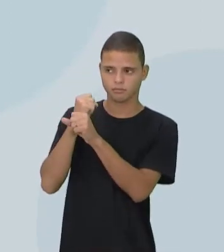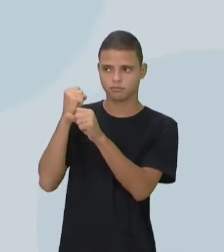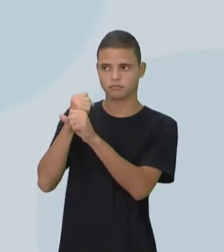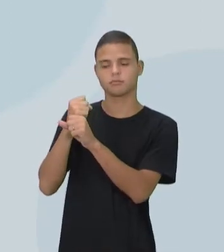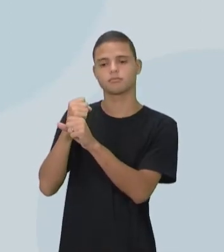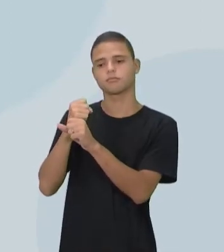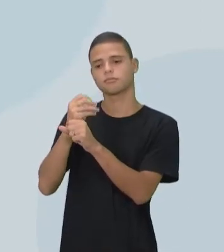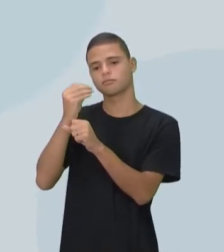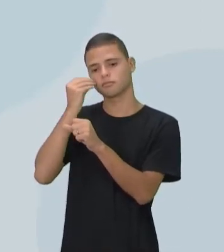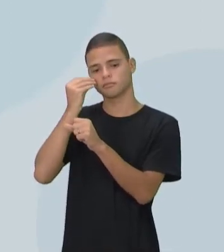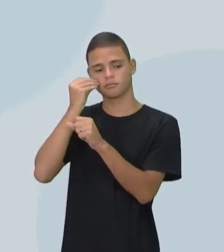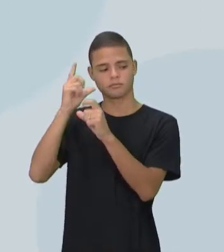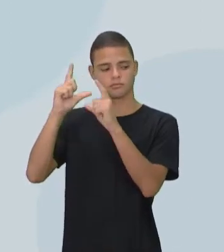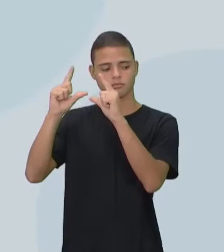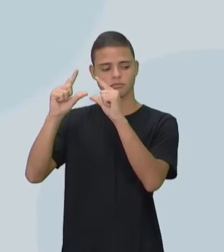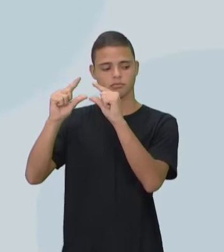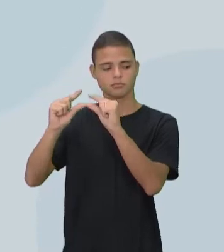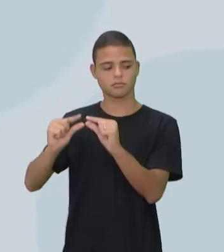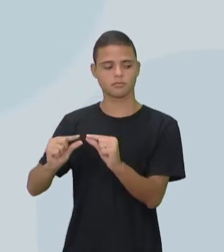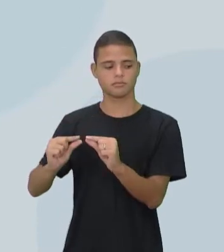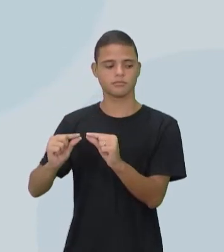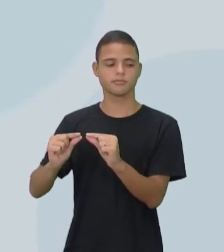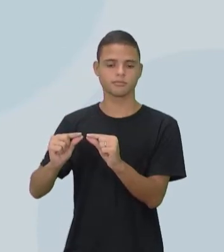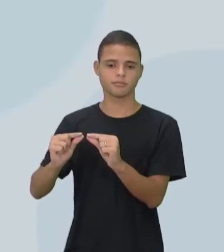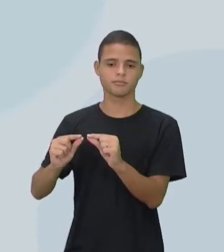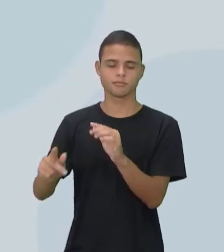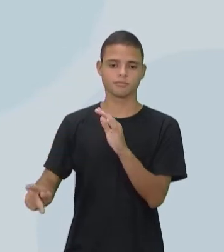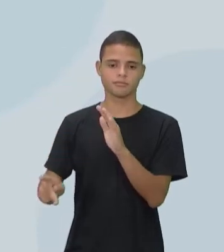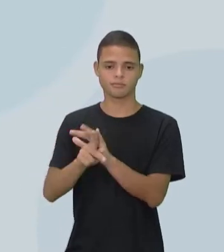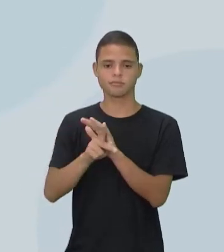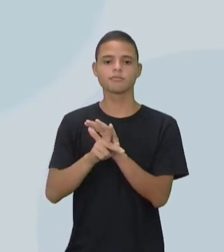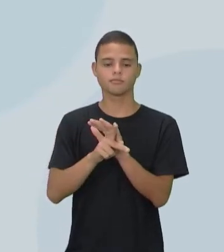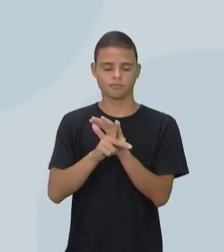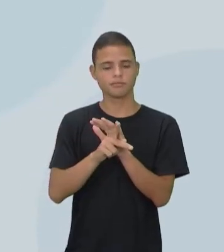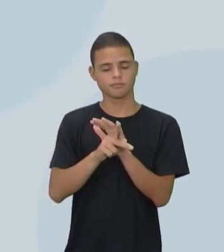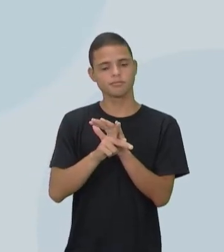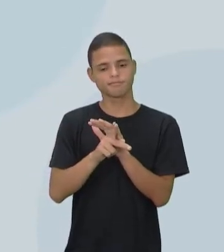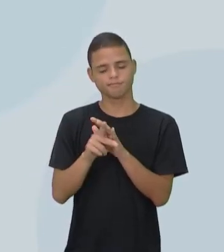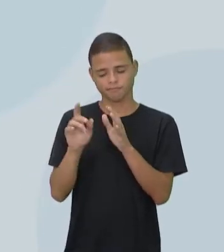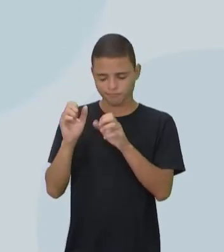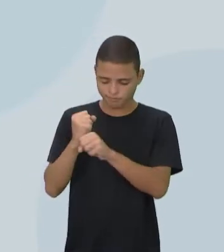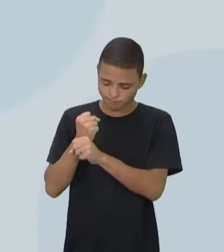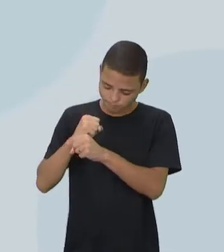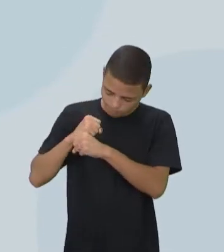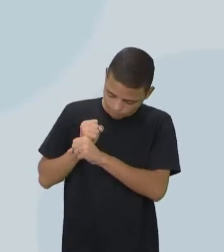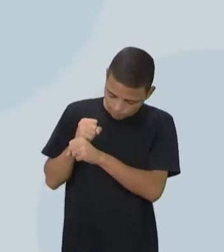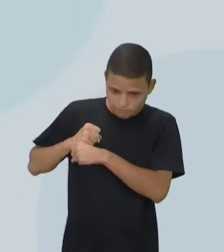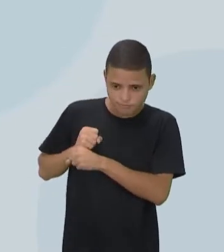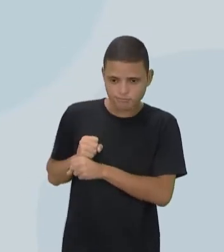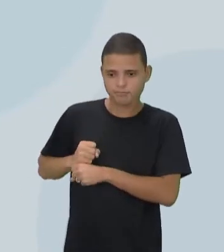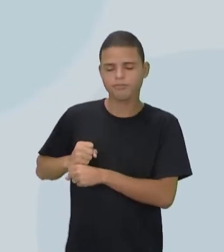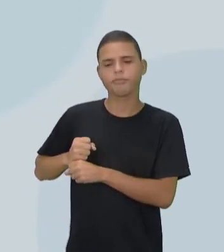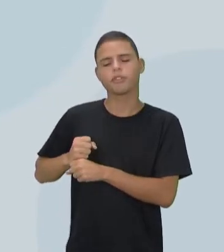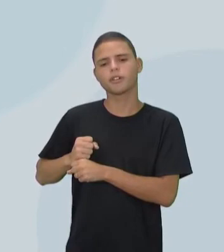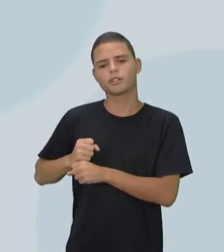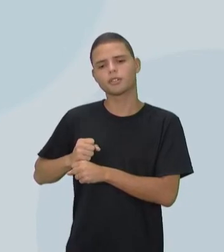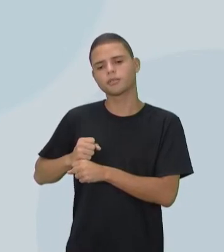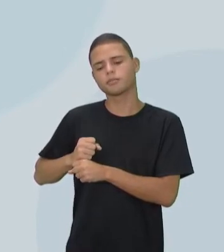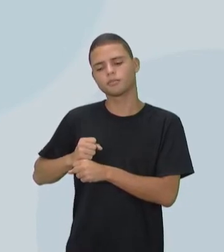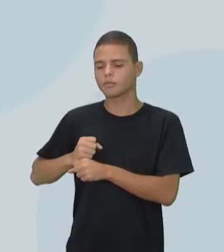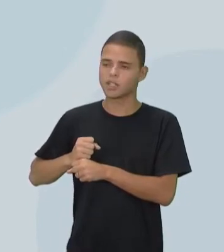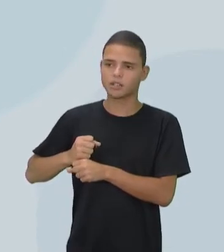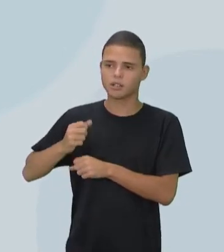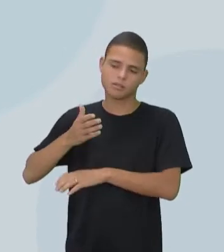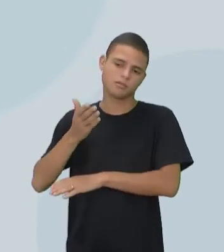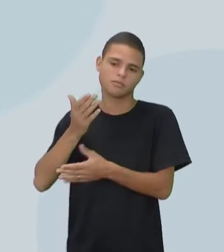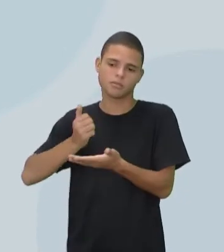diminuir a acidez do solo, então você vê assim, ele bem triturado, mas ele realmente ele vem num formato